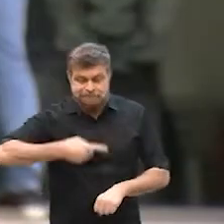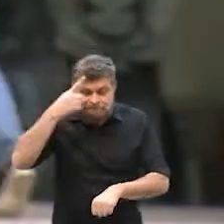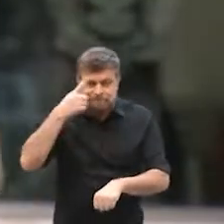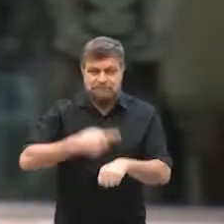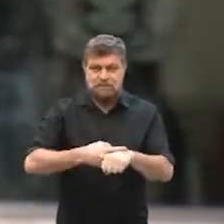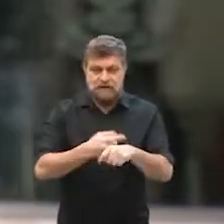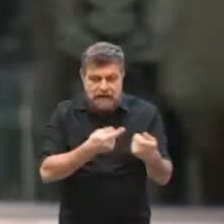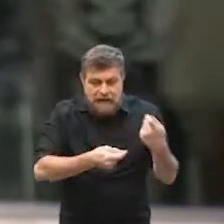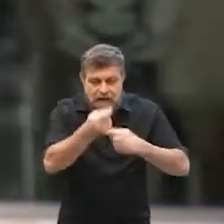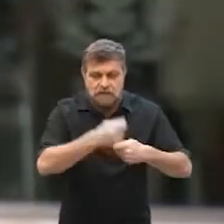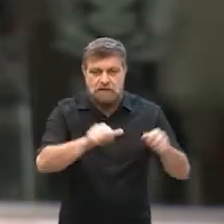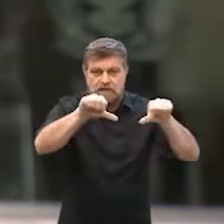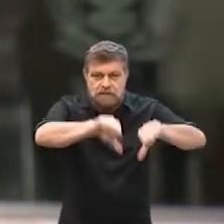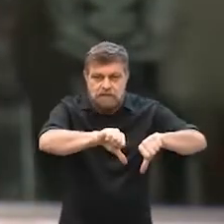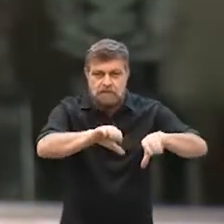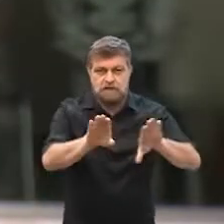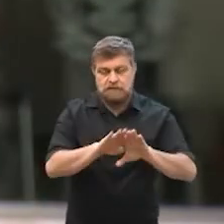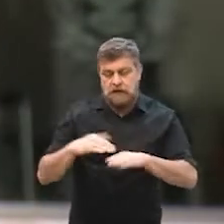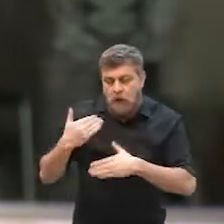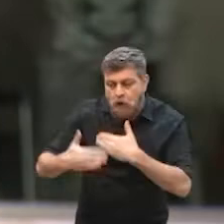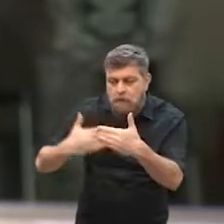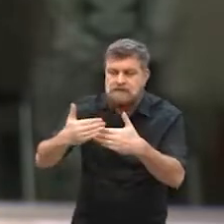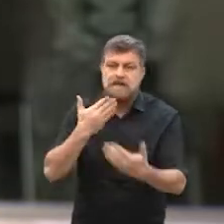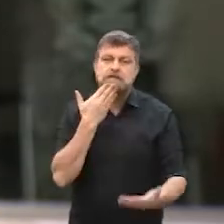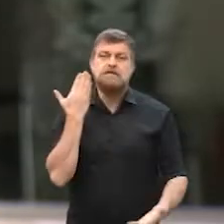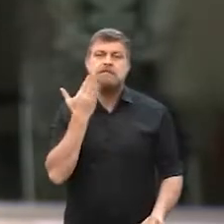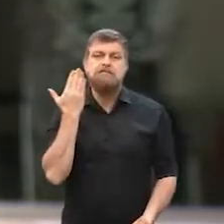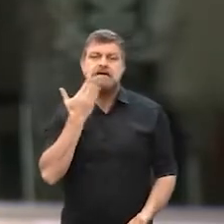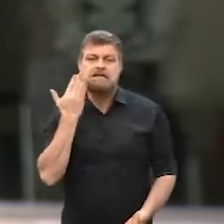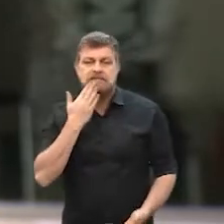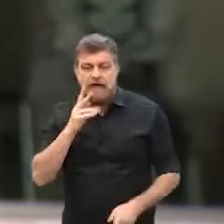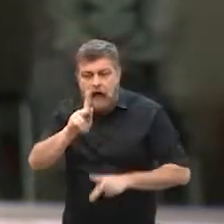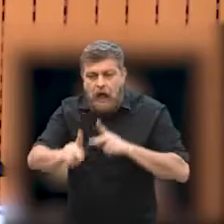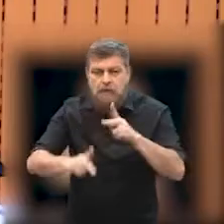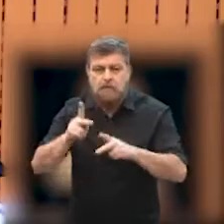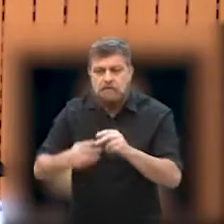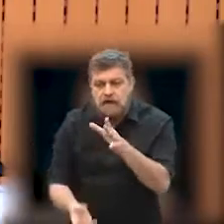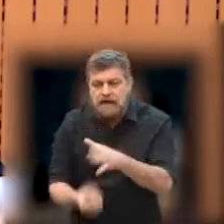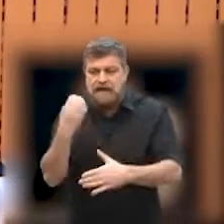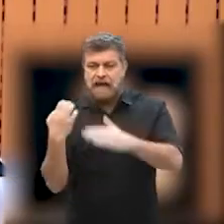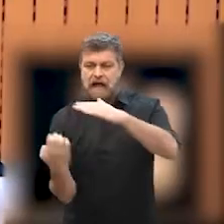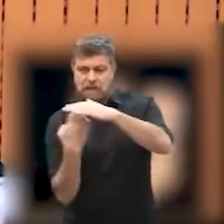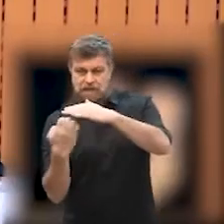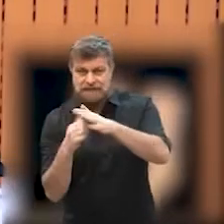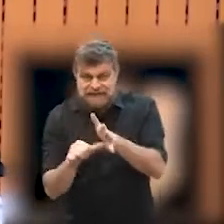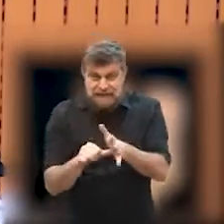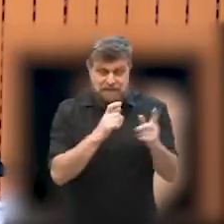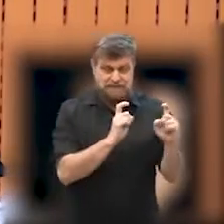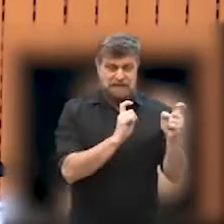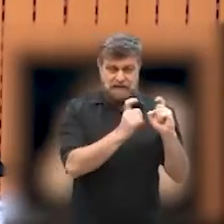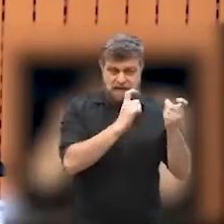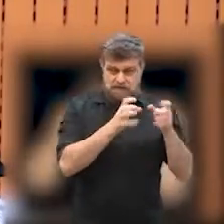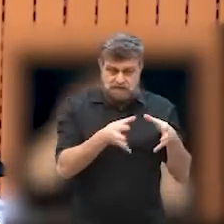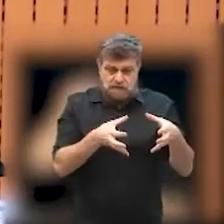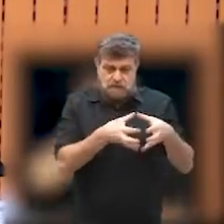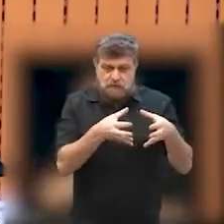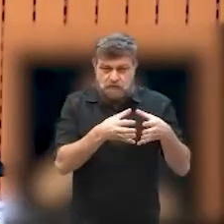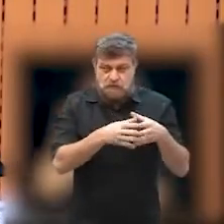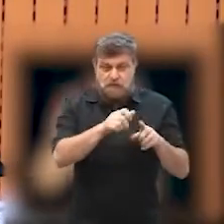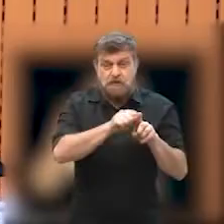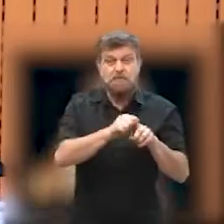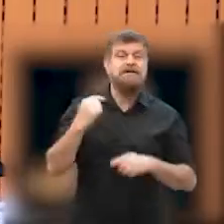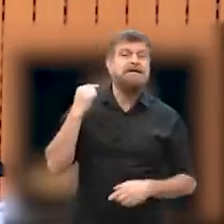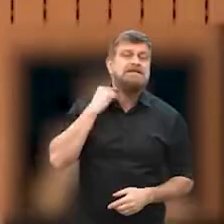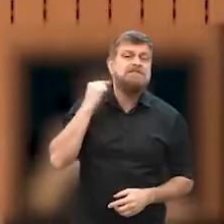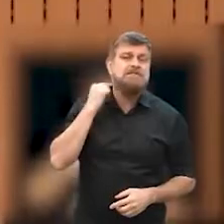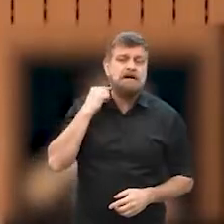crise econômica, fosse um processo mais fácil para o público final. Em sua primeira reunião da comissão, em maio,